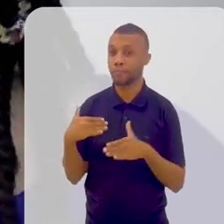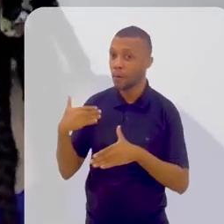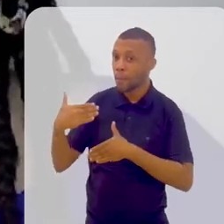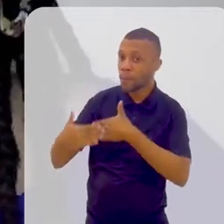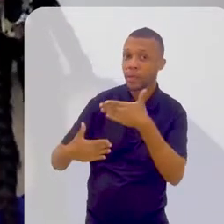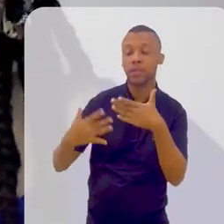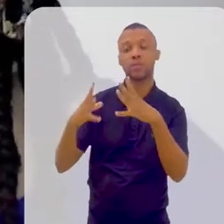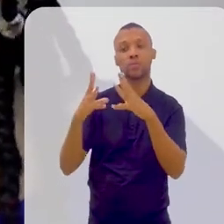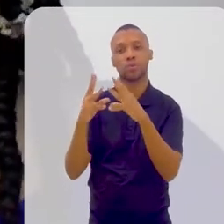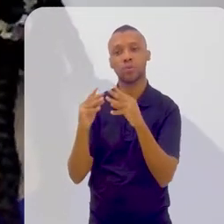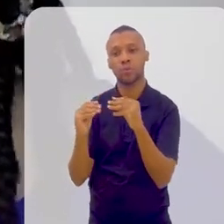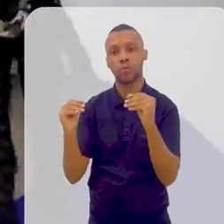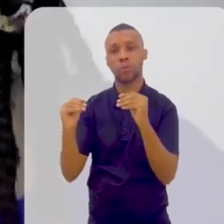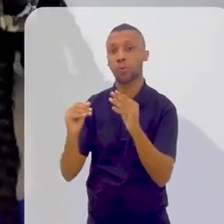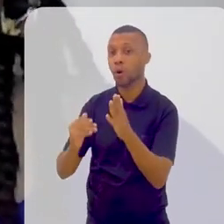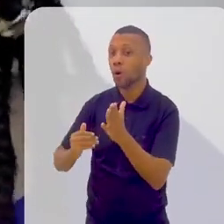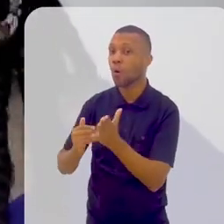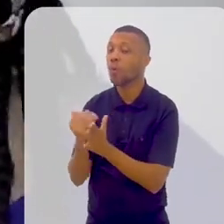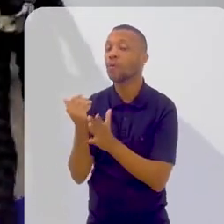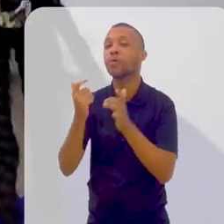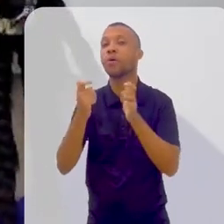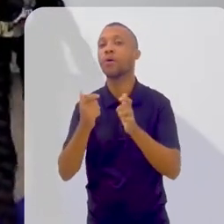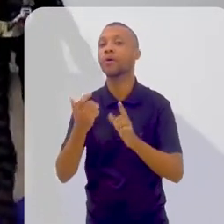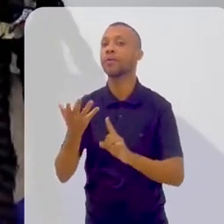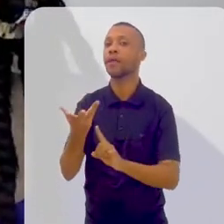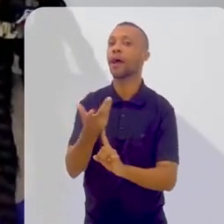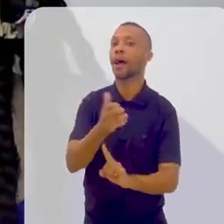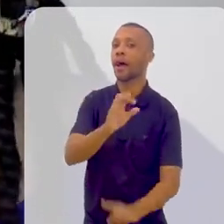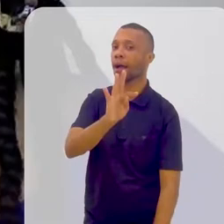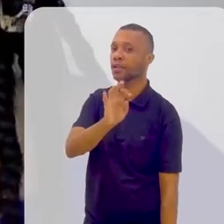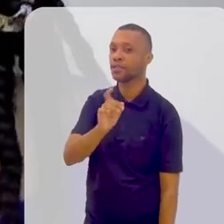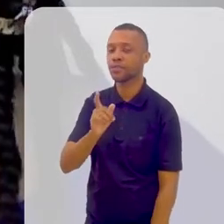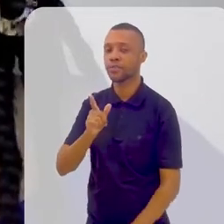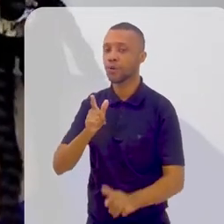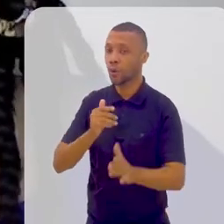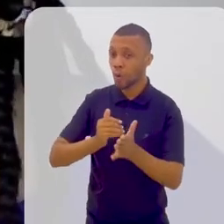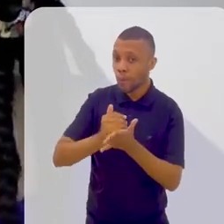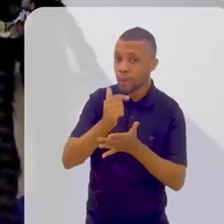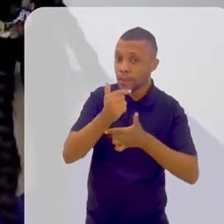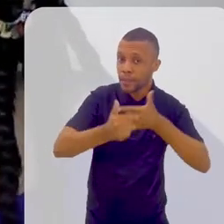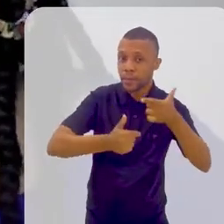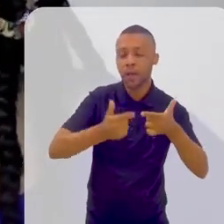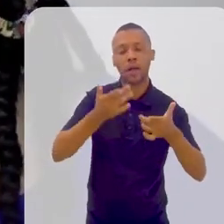O meu processo de cura começou a partir da arte e do teatro.